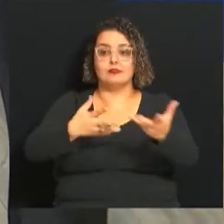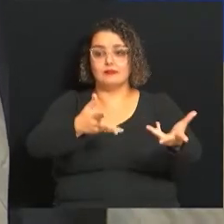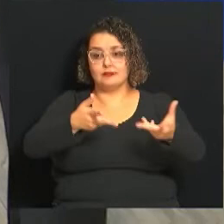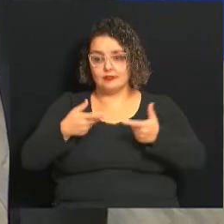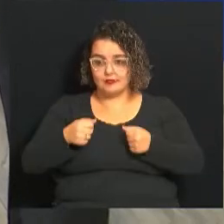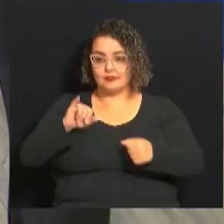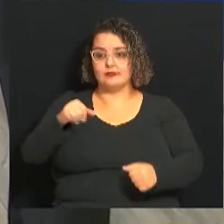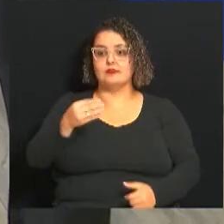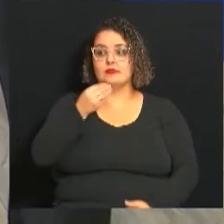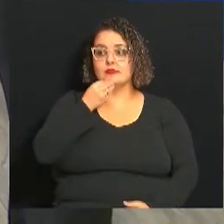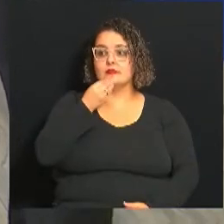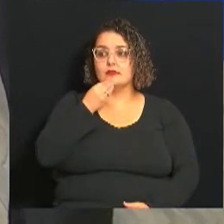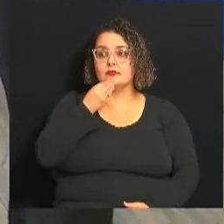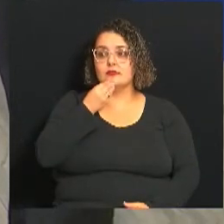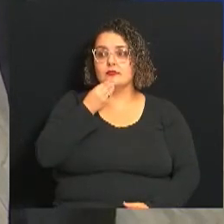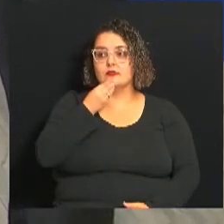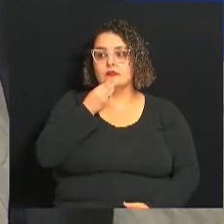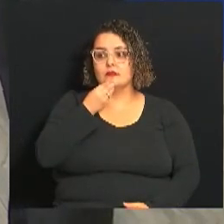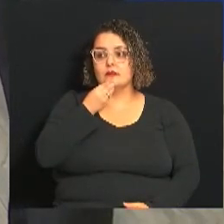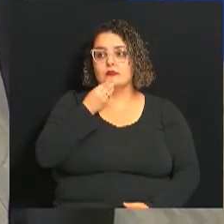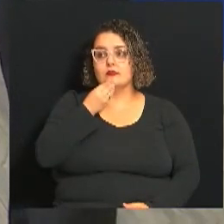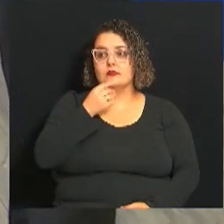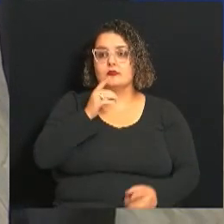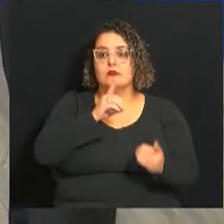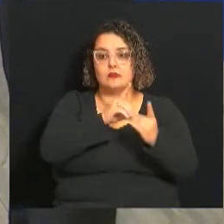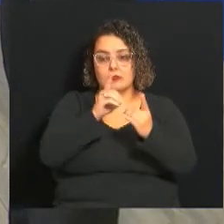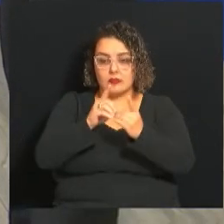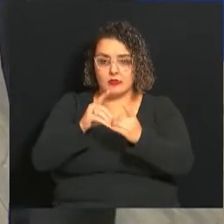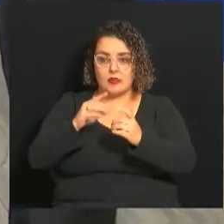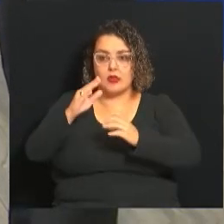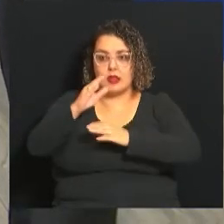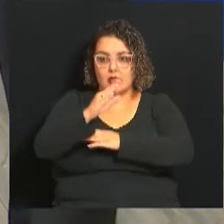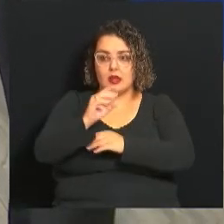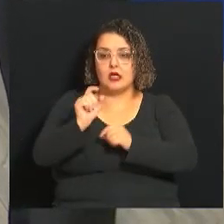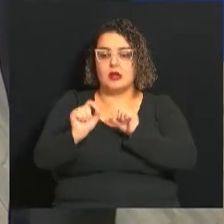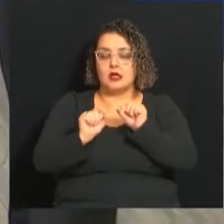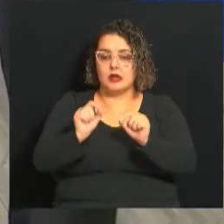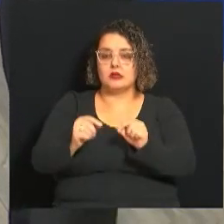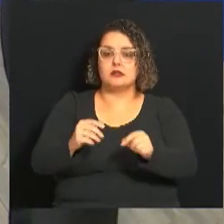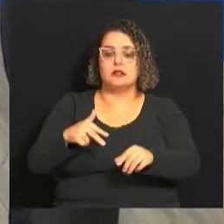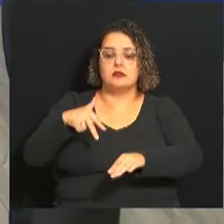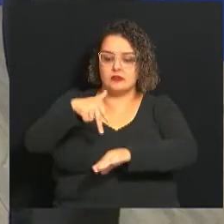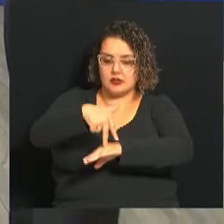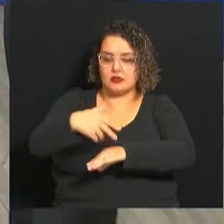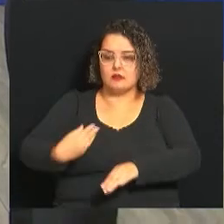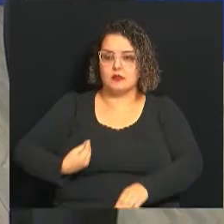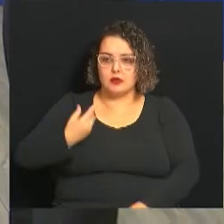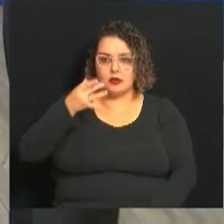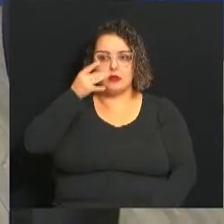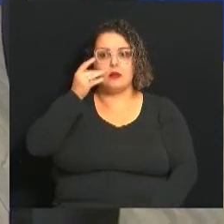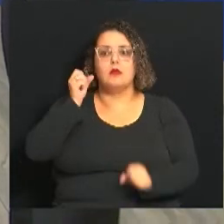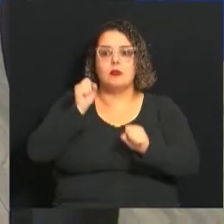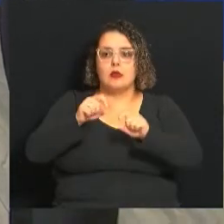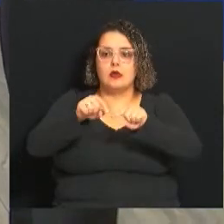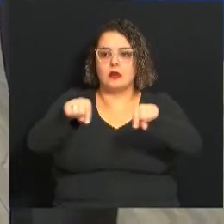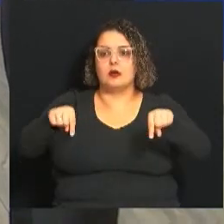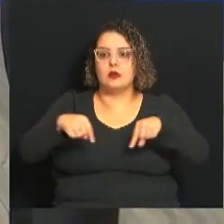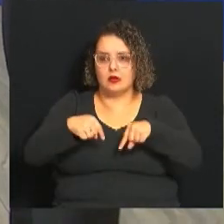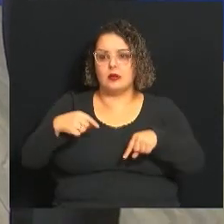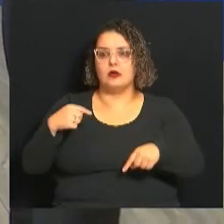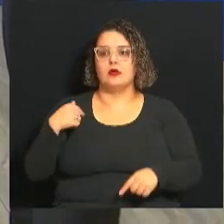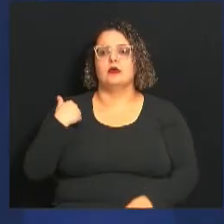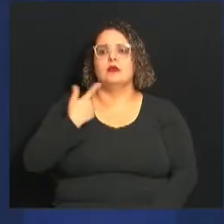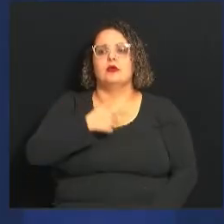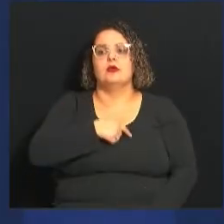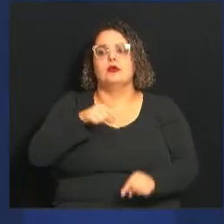E a senhora está atendendo aqui na Câmara, quem quiser falar pessoalmente com a senhora, pode até o gabinete? Sim, a gente está lá no